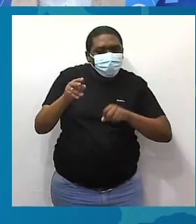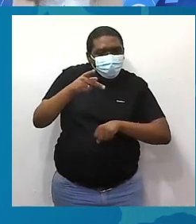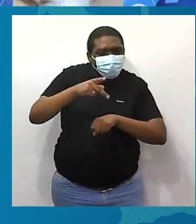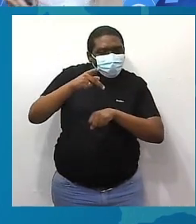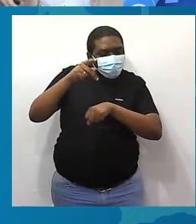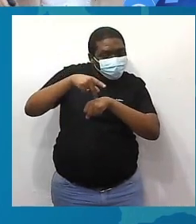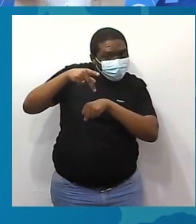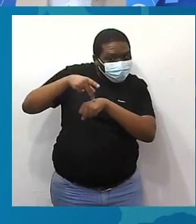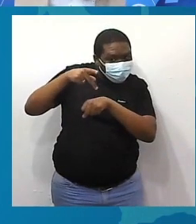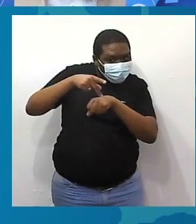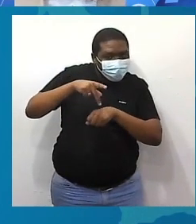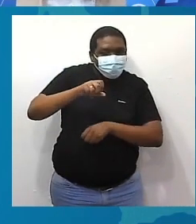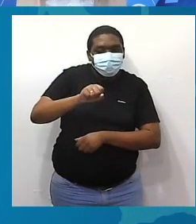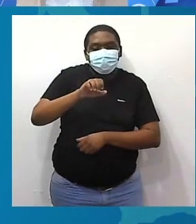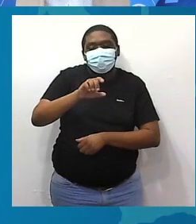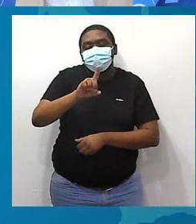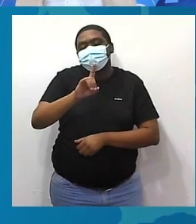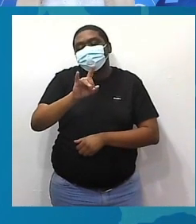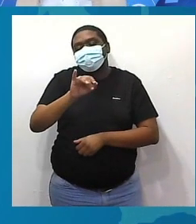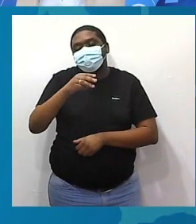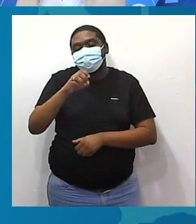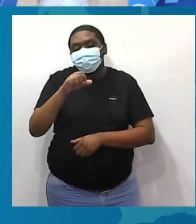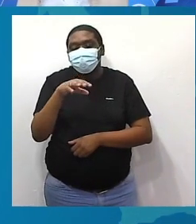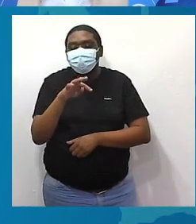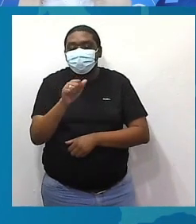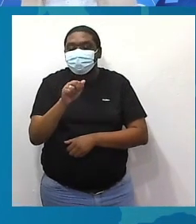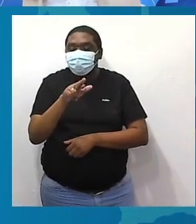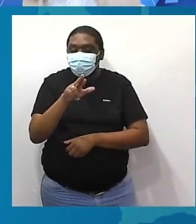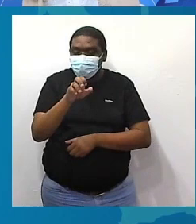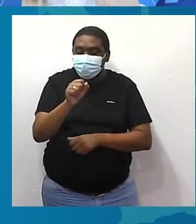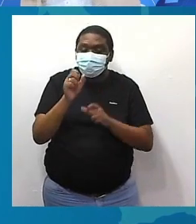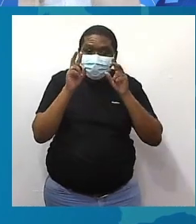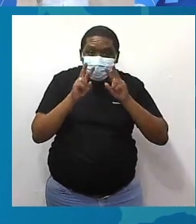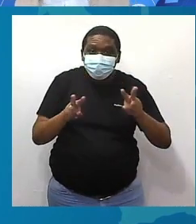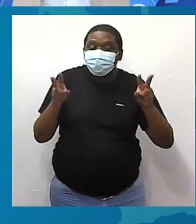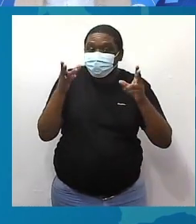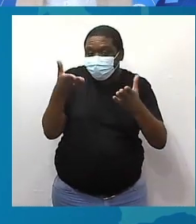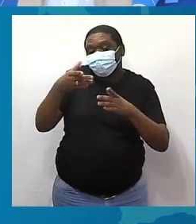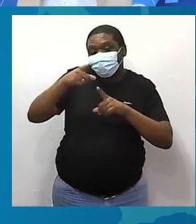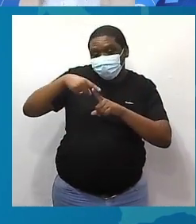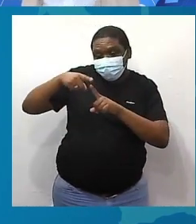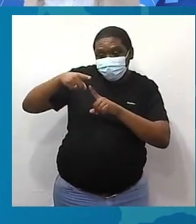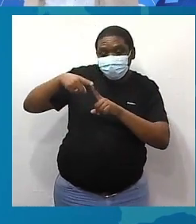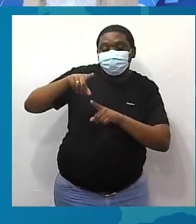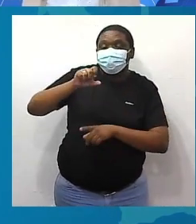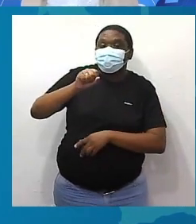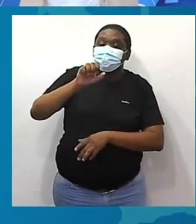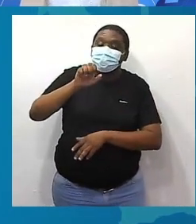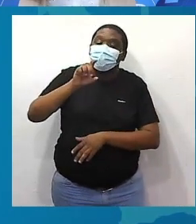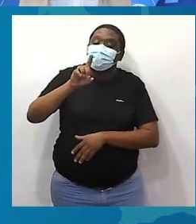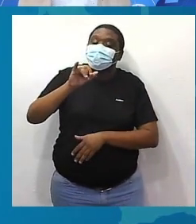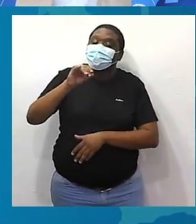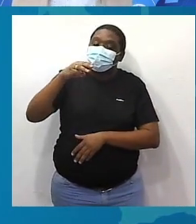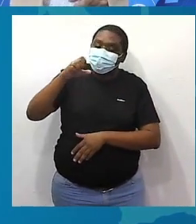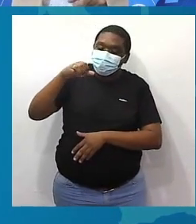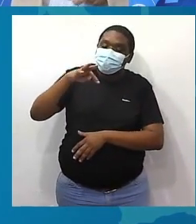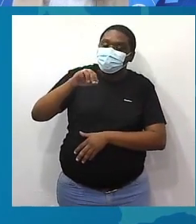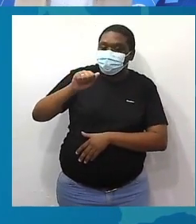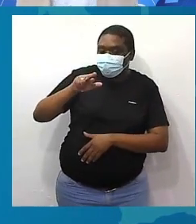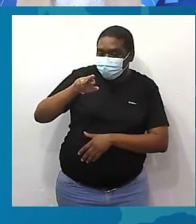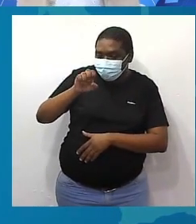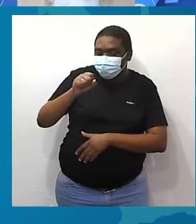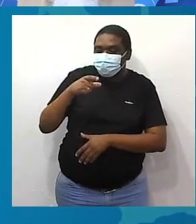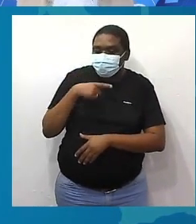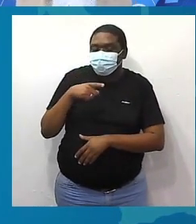rochas que são sedimentares. E aí a gente tem exemplo dessas rochas que são sedimentares. Eu tenho